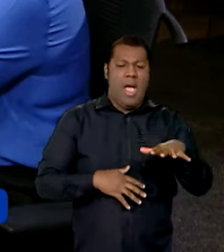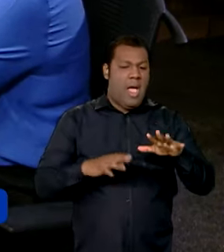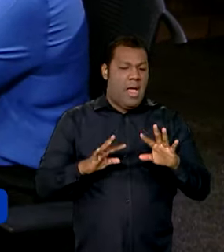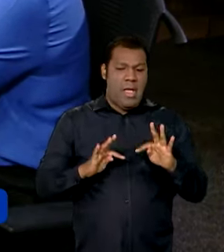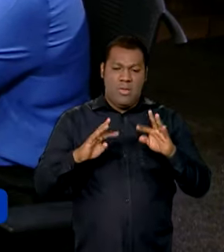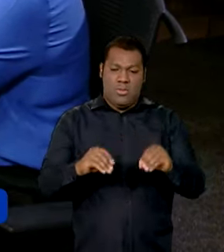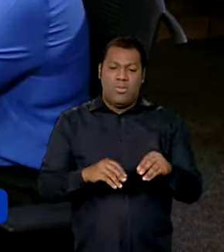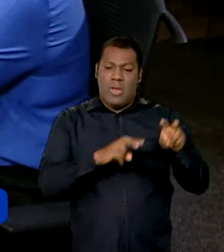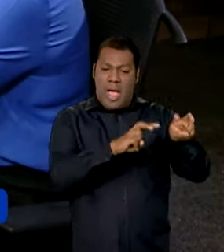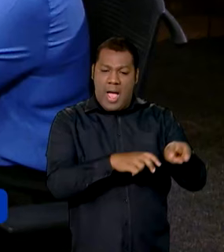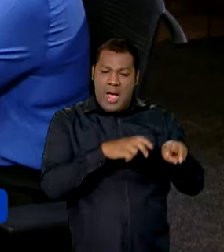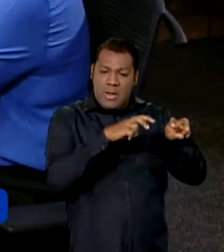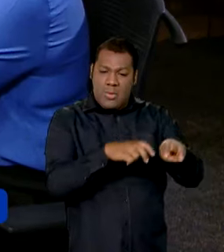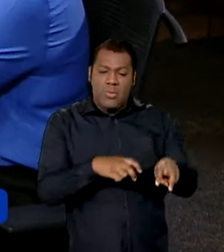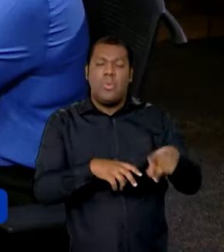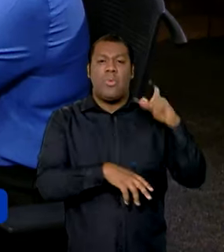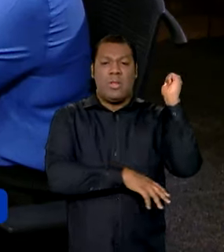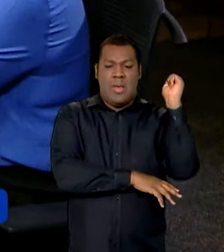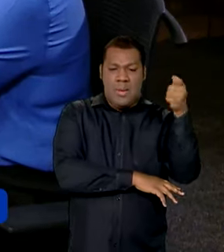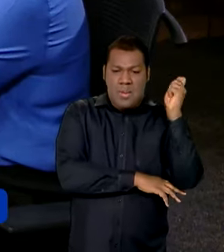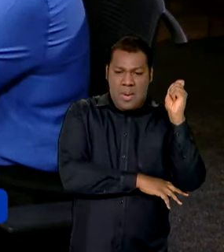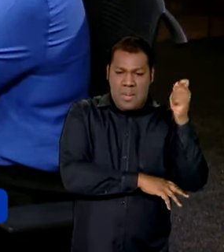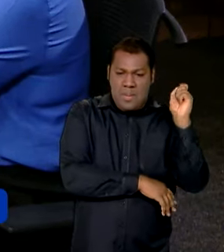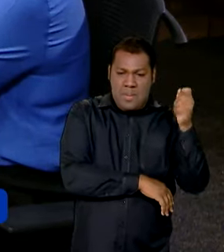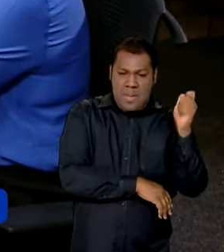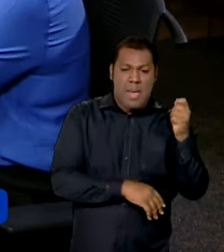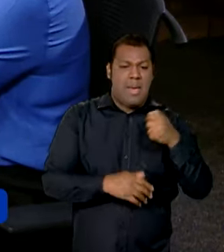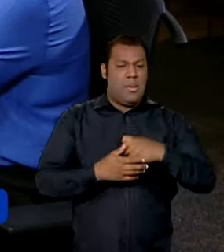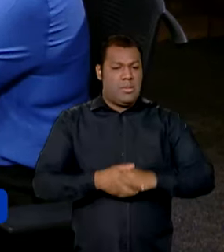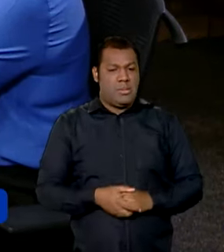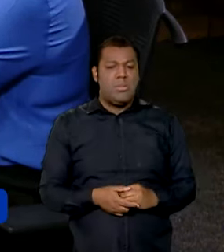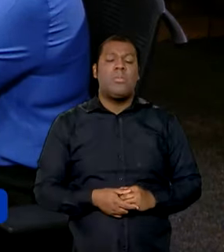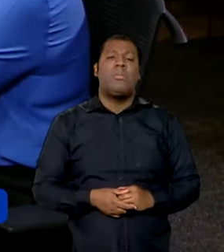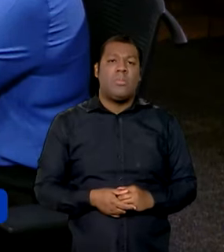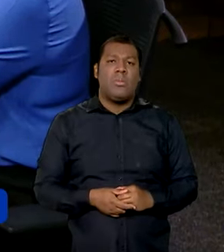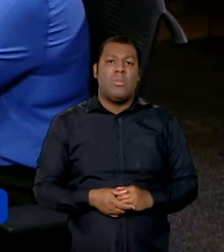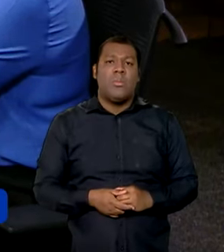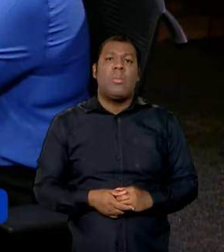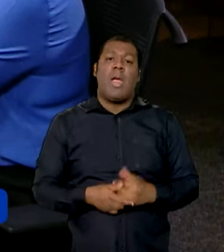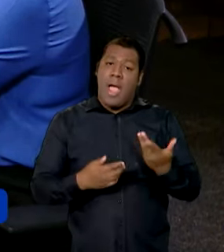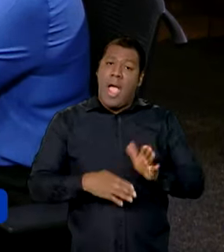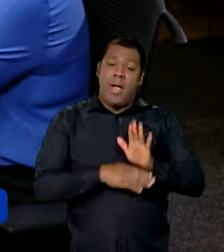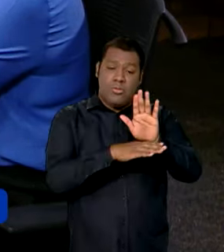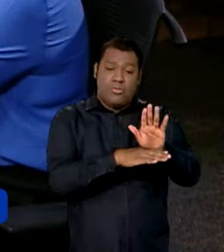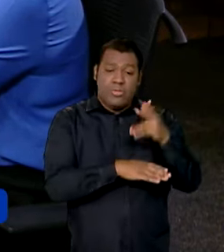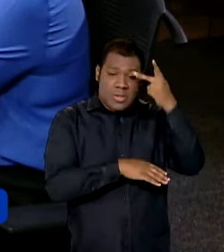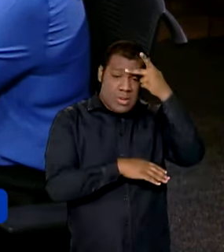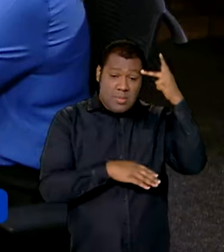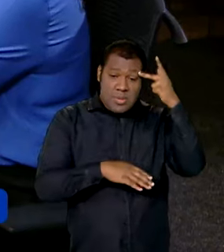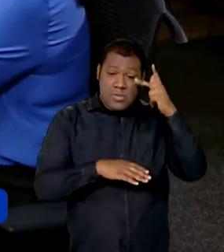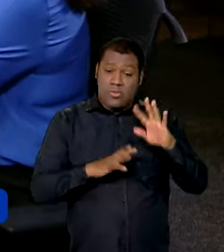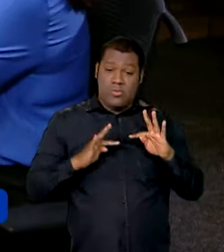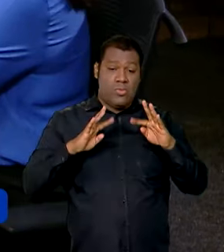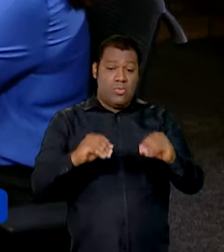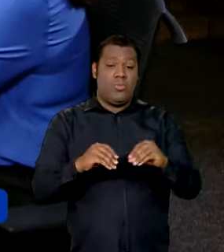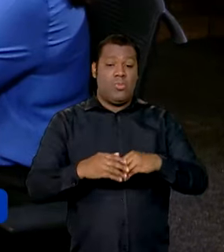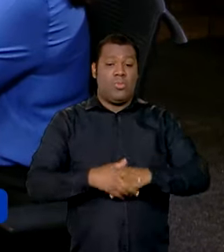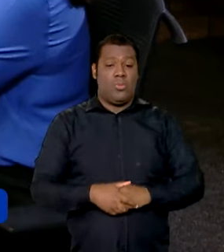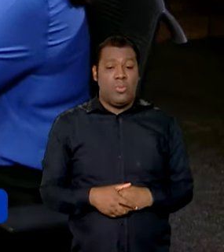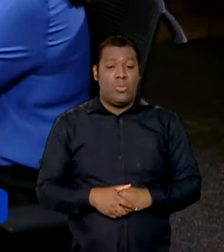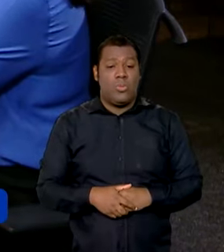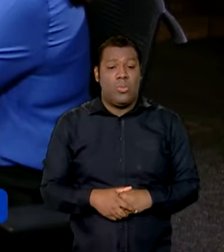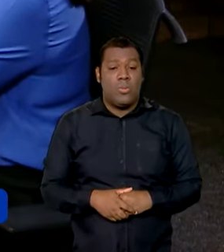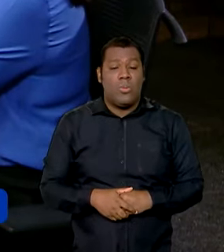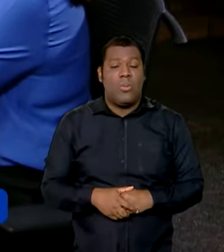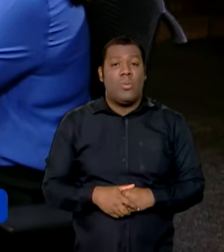agricultor do pequeno pescador do pequeno extrativista então esse olhar que a gente está tendo com desenvolve Amazônia nós não